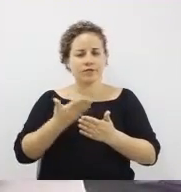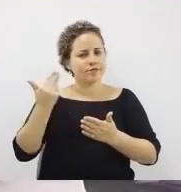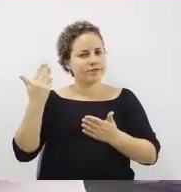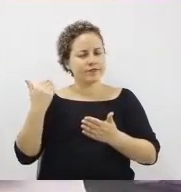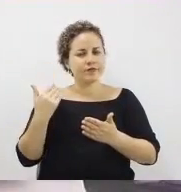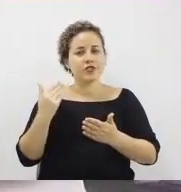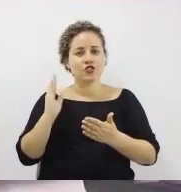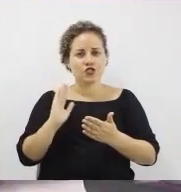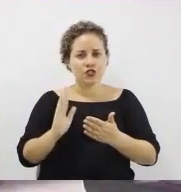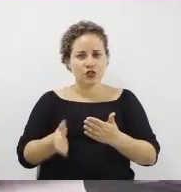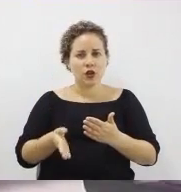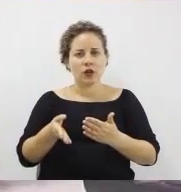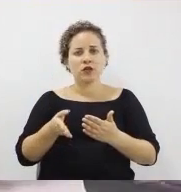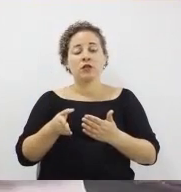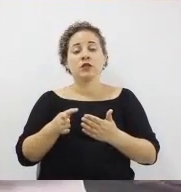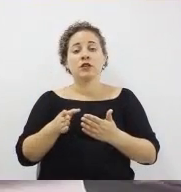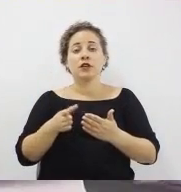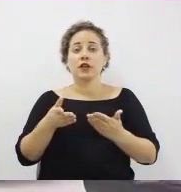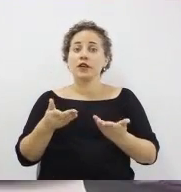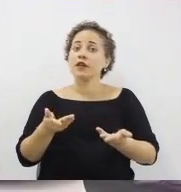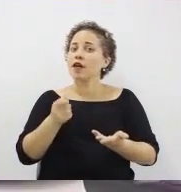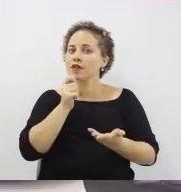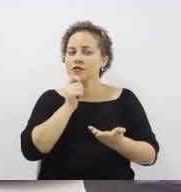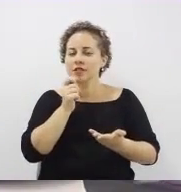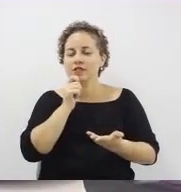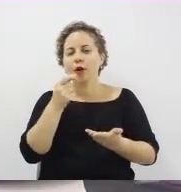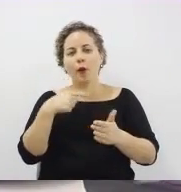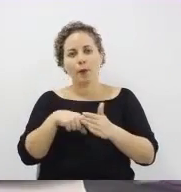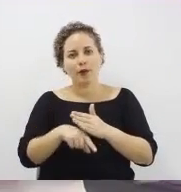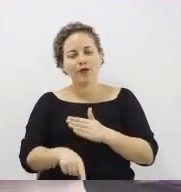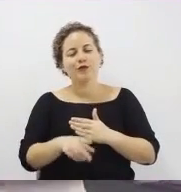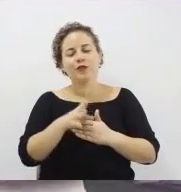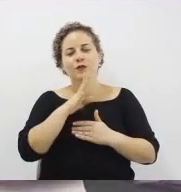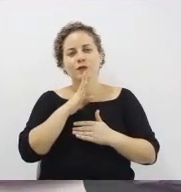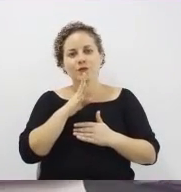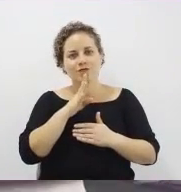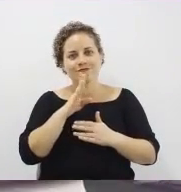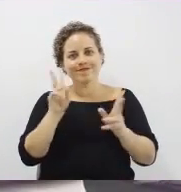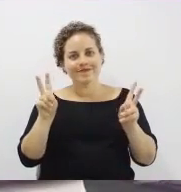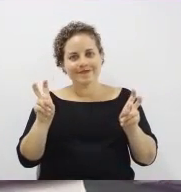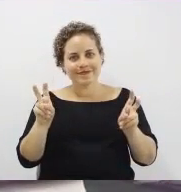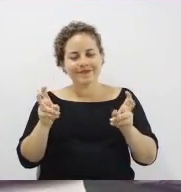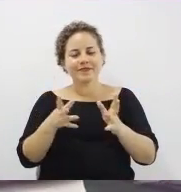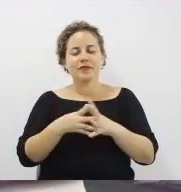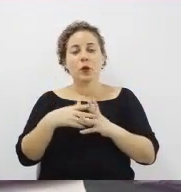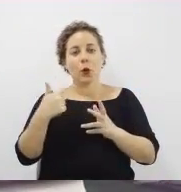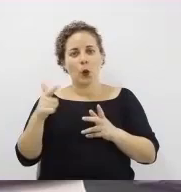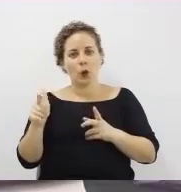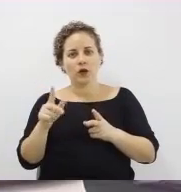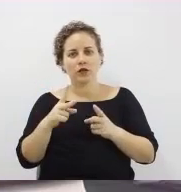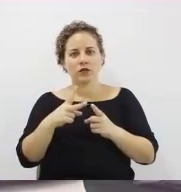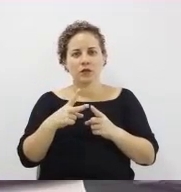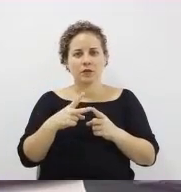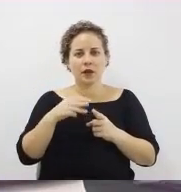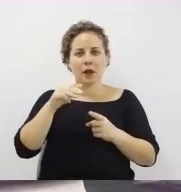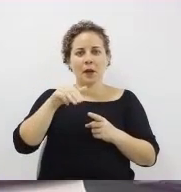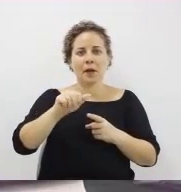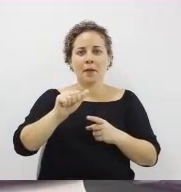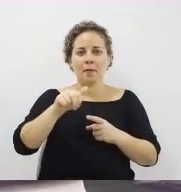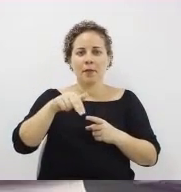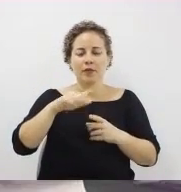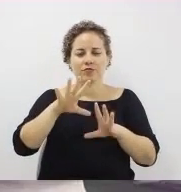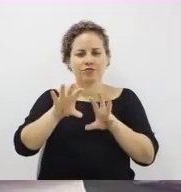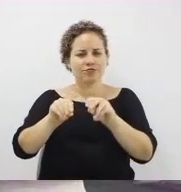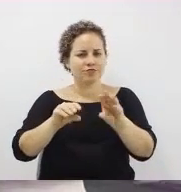já viram, e os que ainda não vão ter a oportunidade de se aprofundar nesse assunto. Outra atividade de apoio é o manuseio de